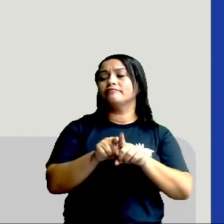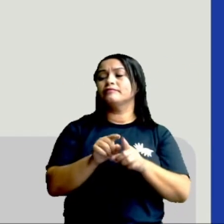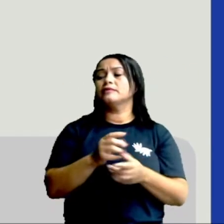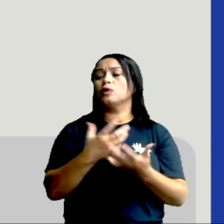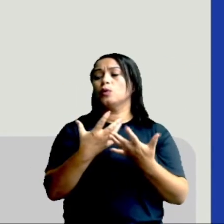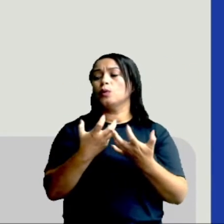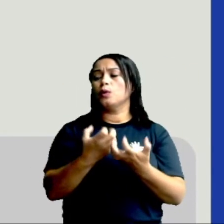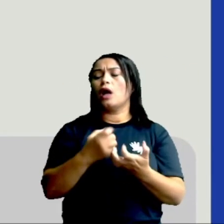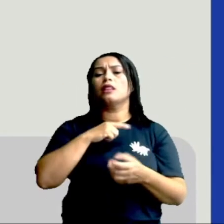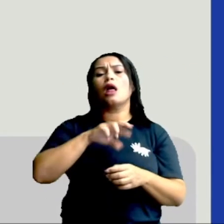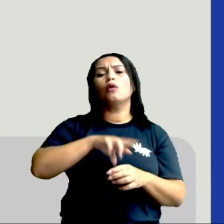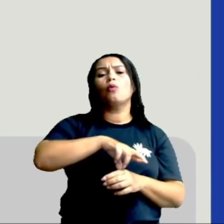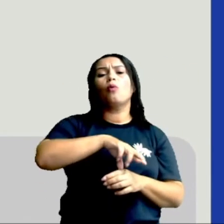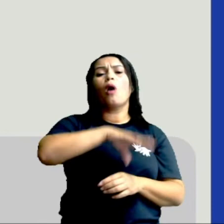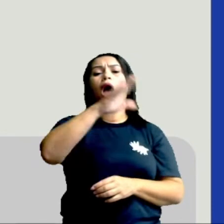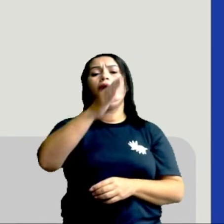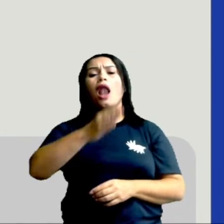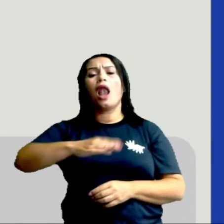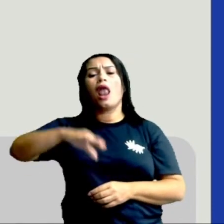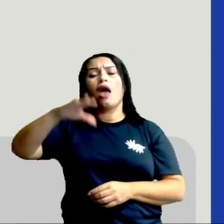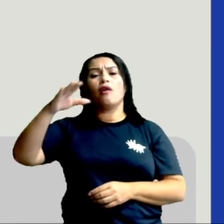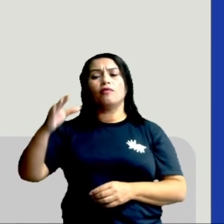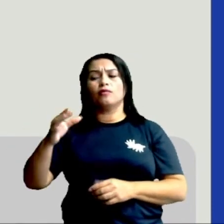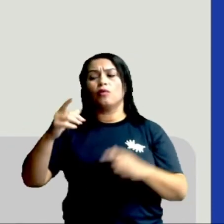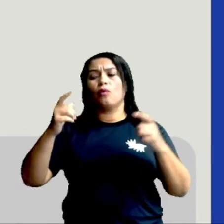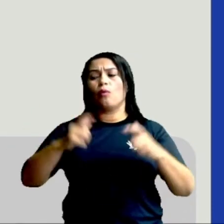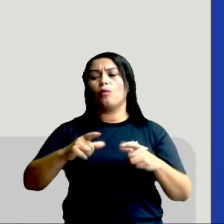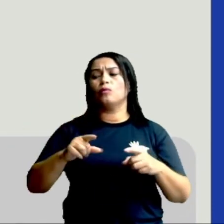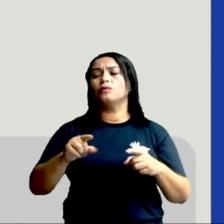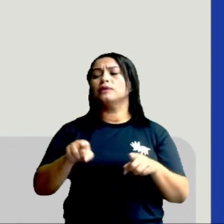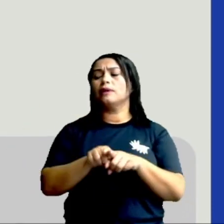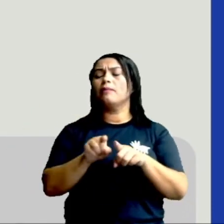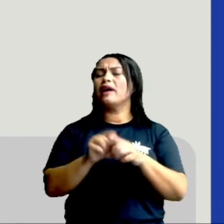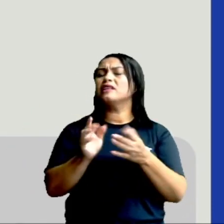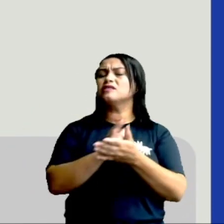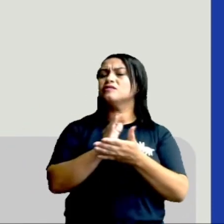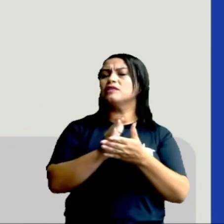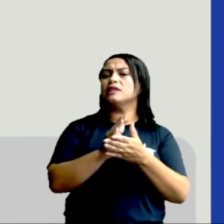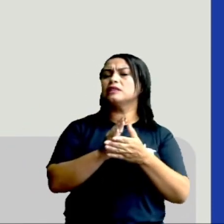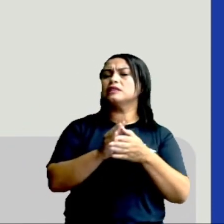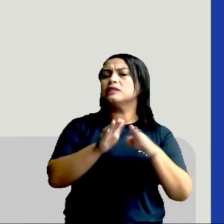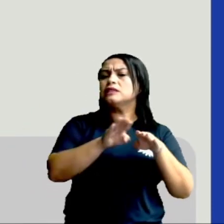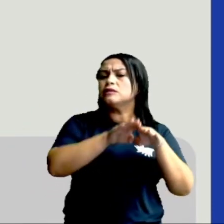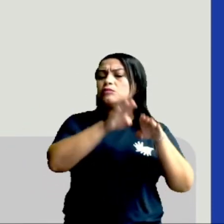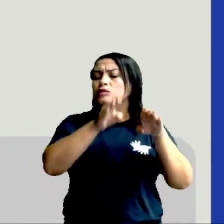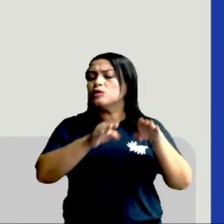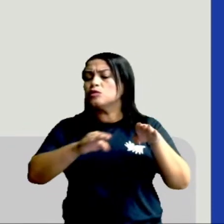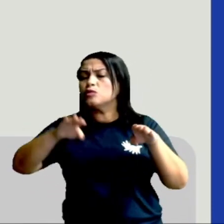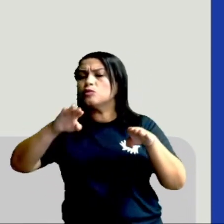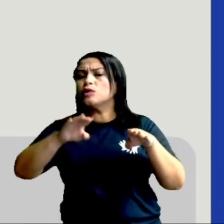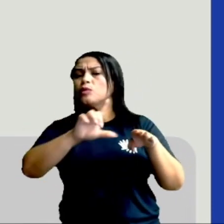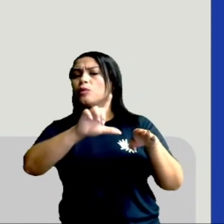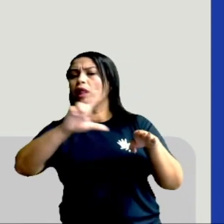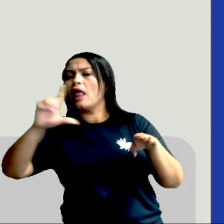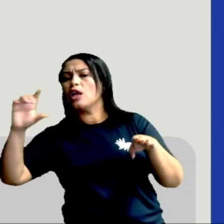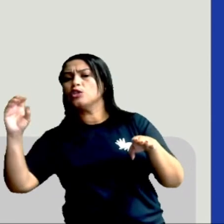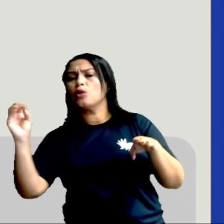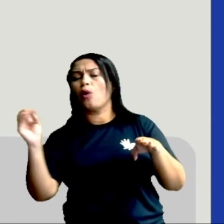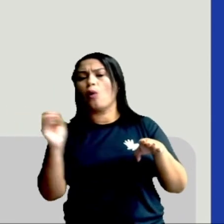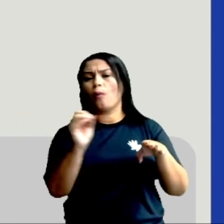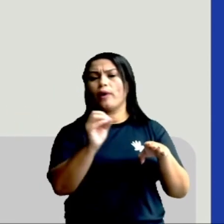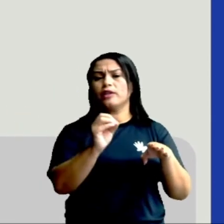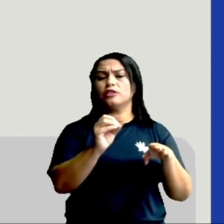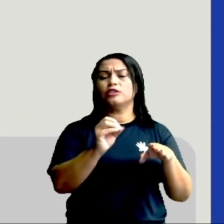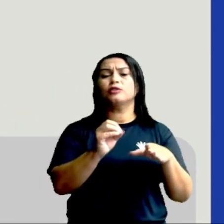O relevo dessa região. O relevo diminui de altitude no sentido leste-oeste. Com